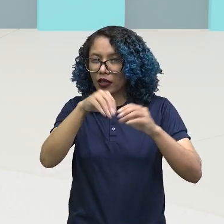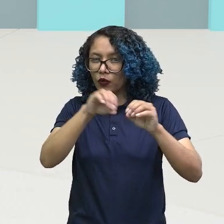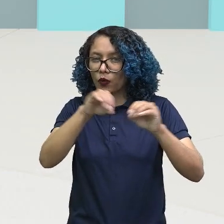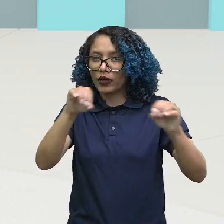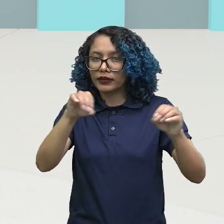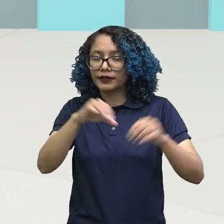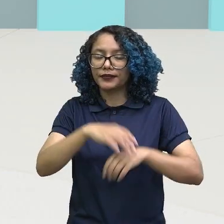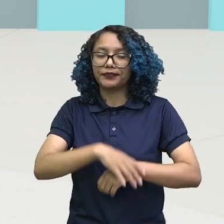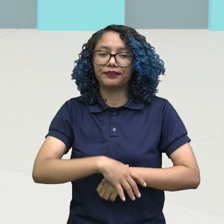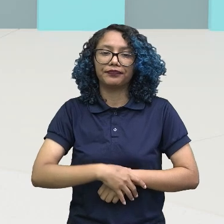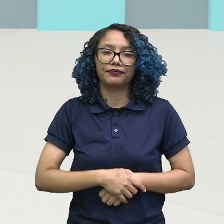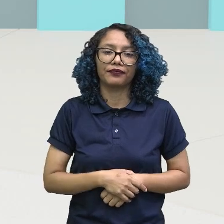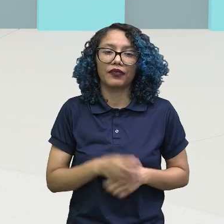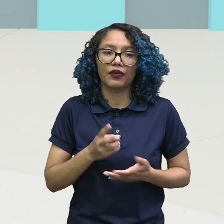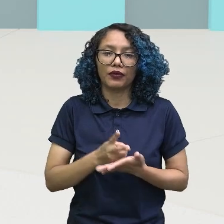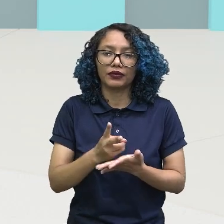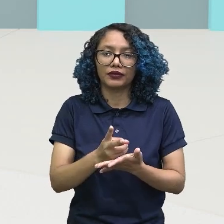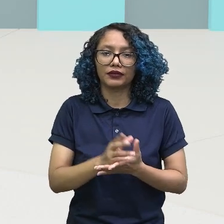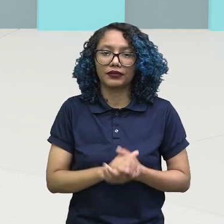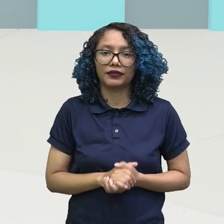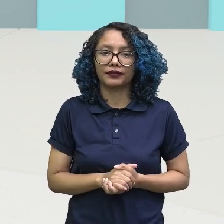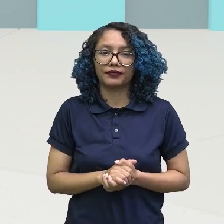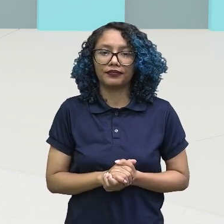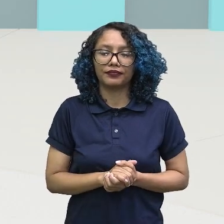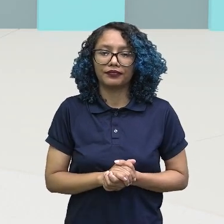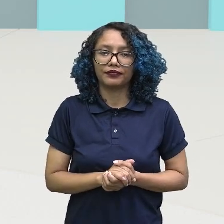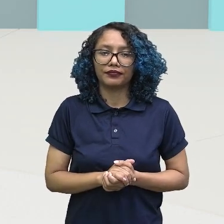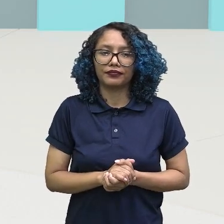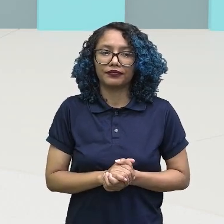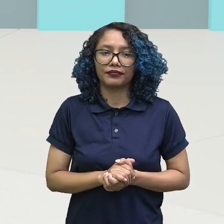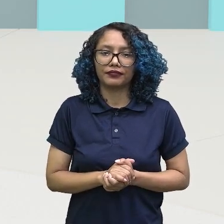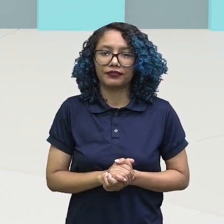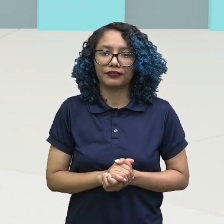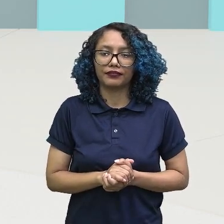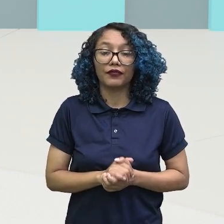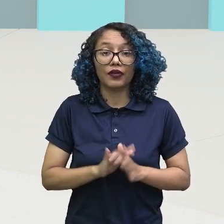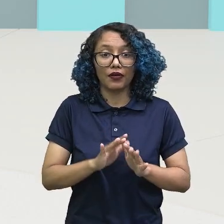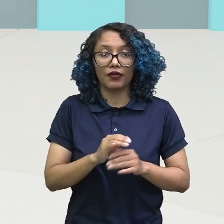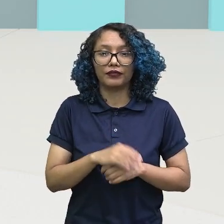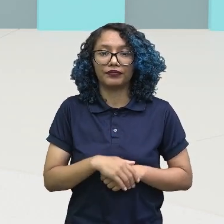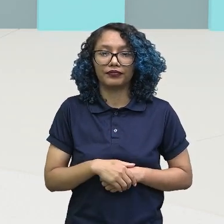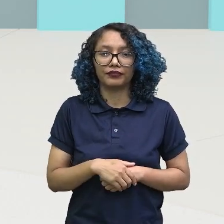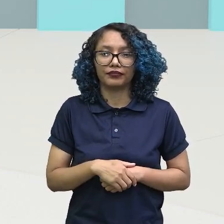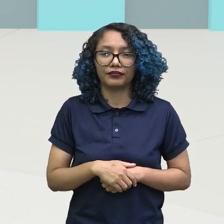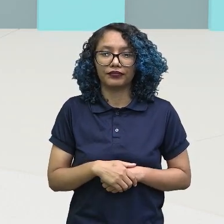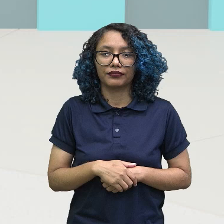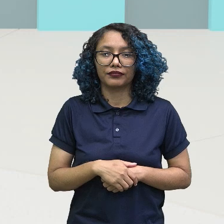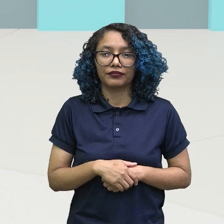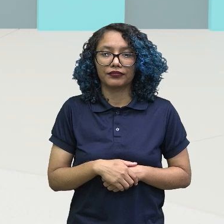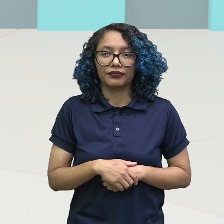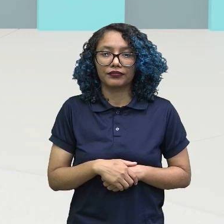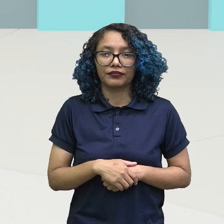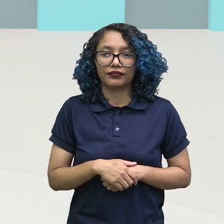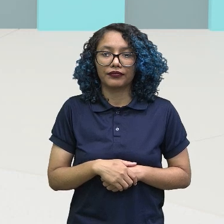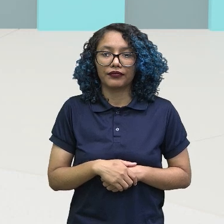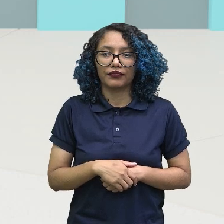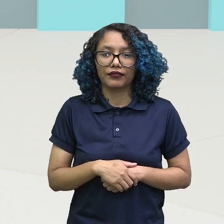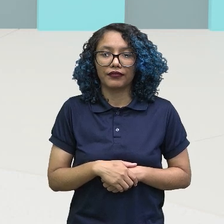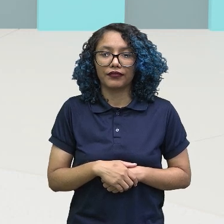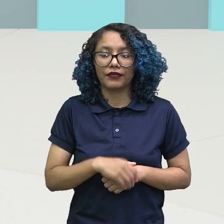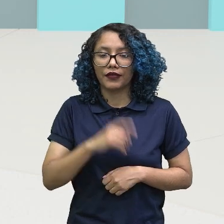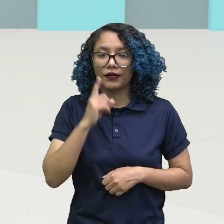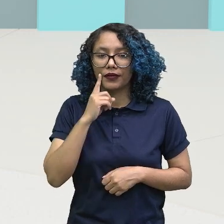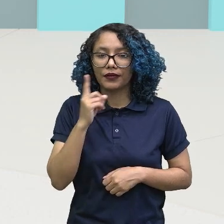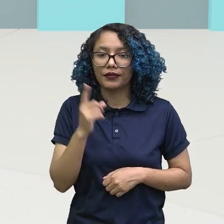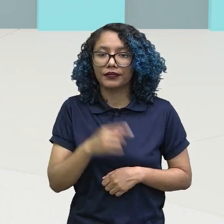oração. Então, vamos seguir aí para os nossos exemplos. Vamos seguir para o exemplo que nós